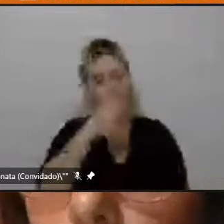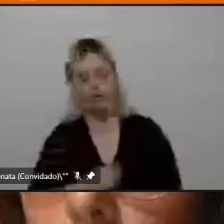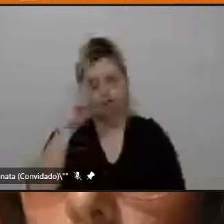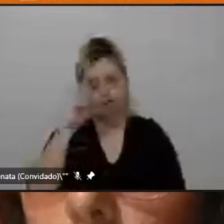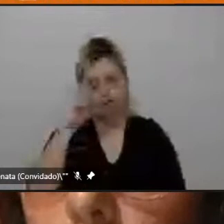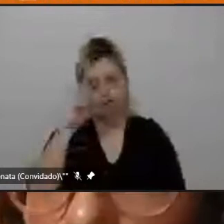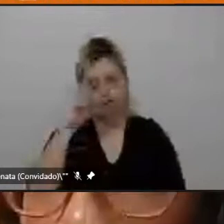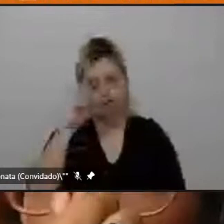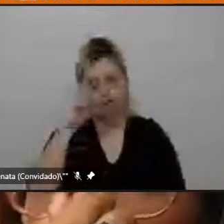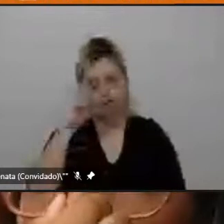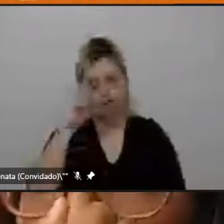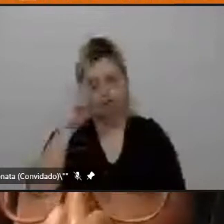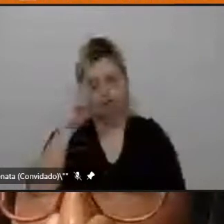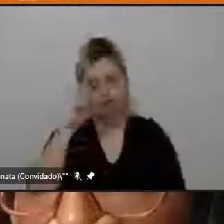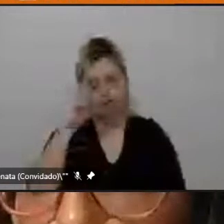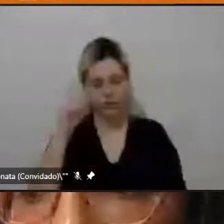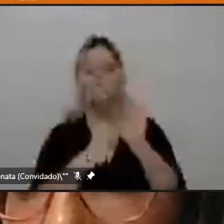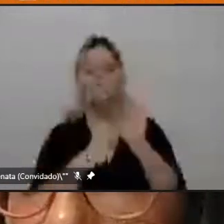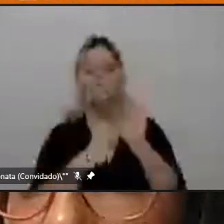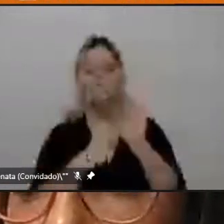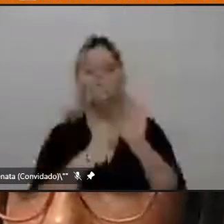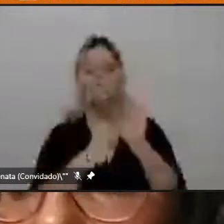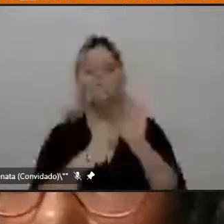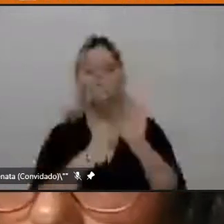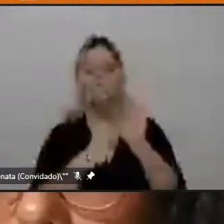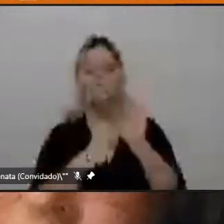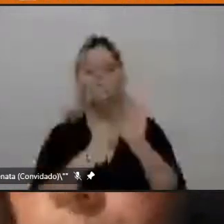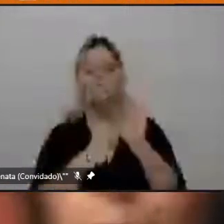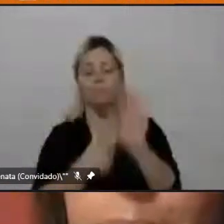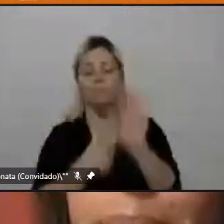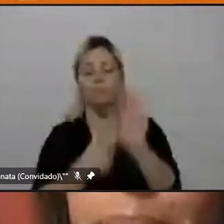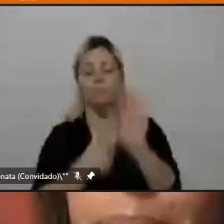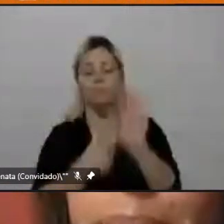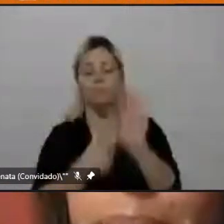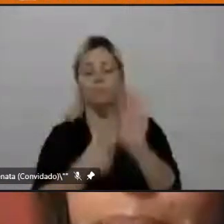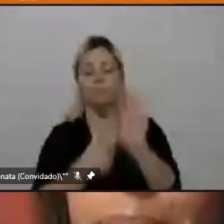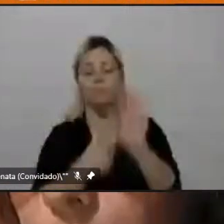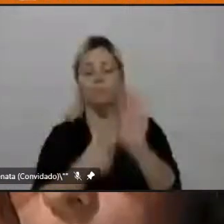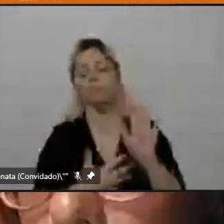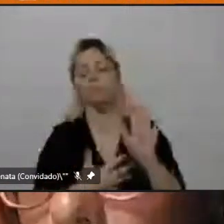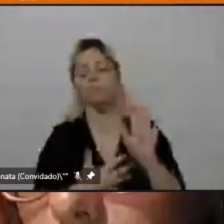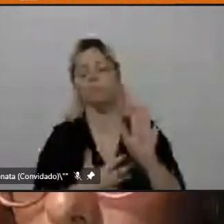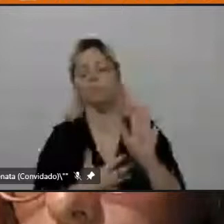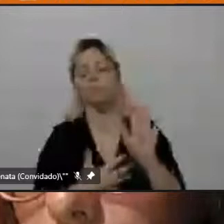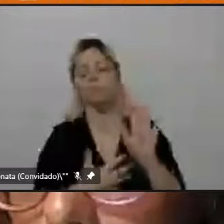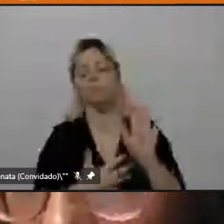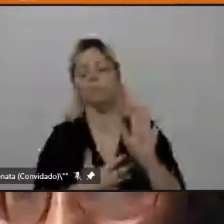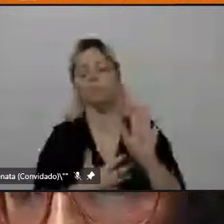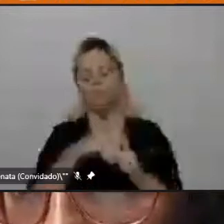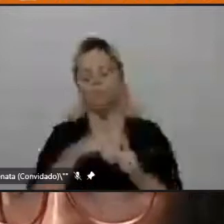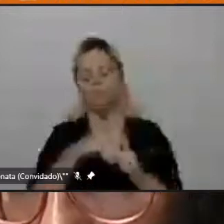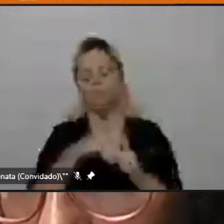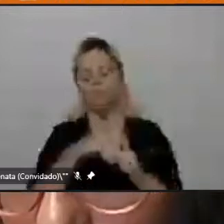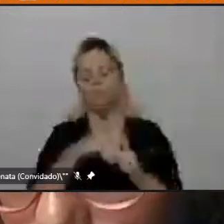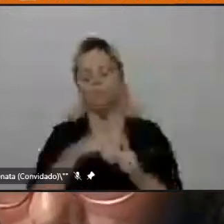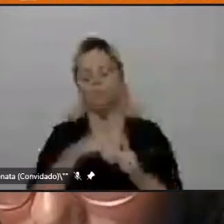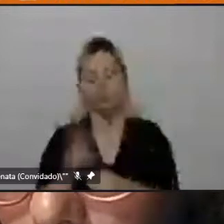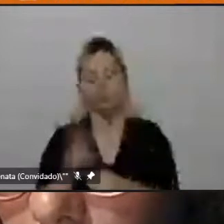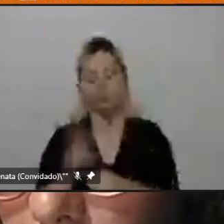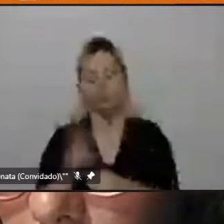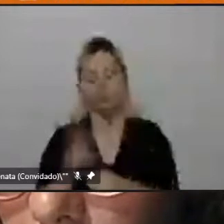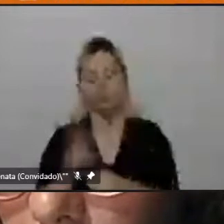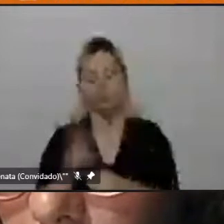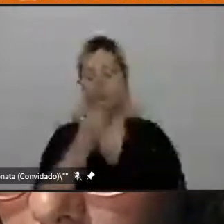das referências, da solidariedade. Então, eu acho muito bacana a gente poder refletir, né,